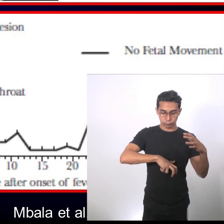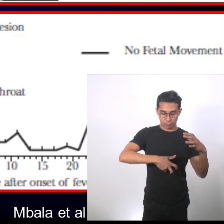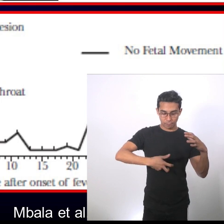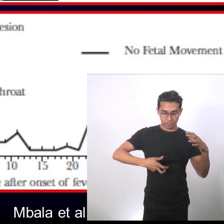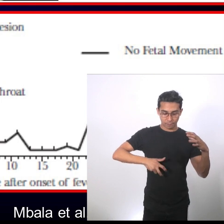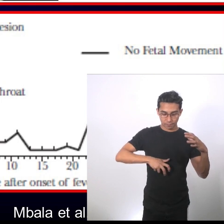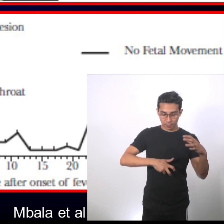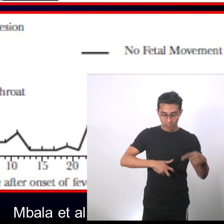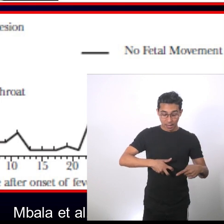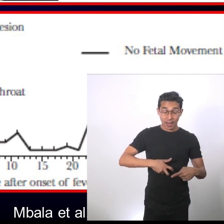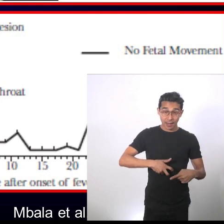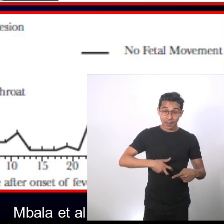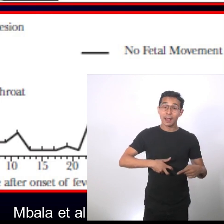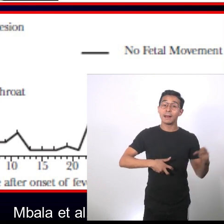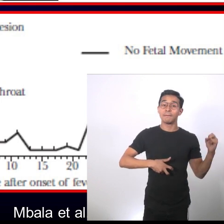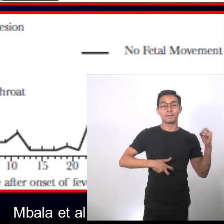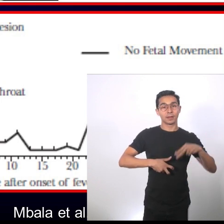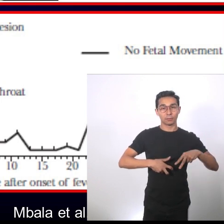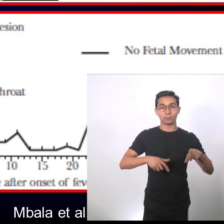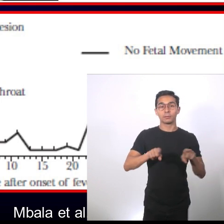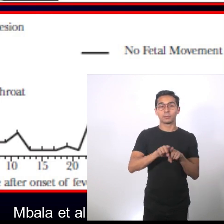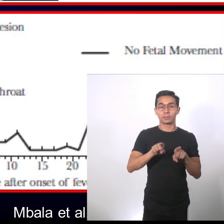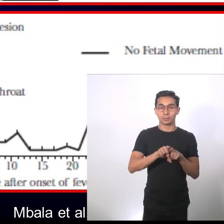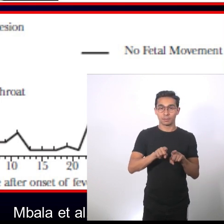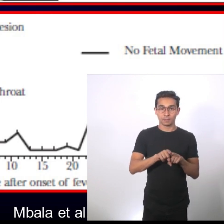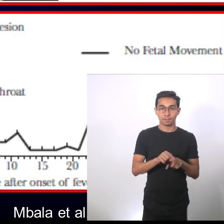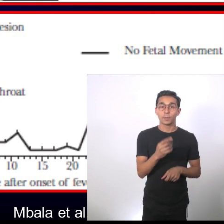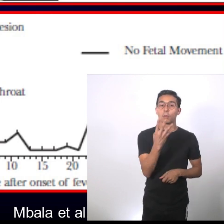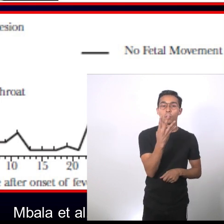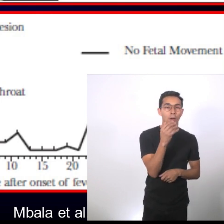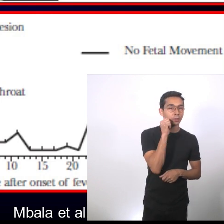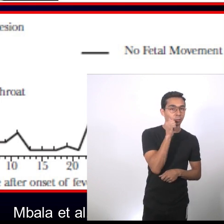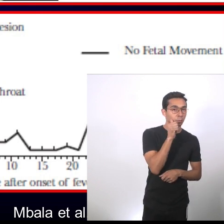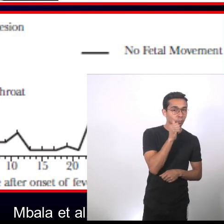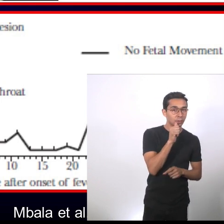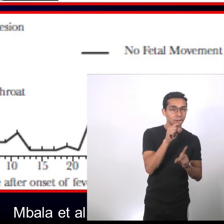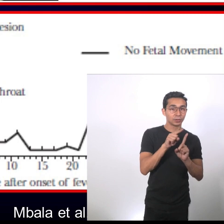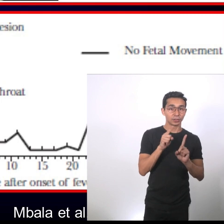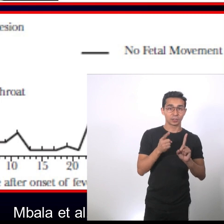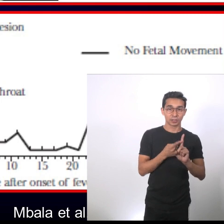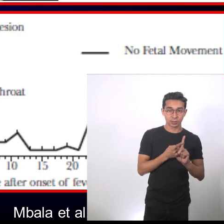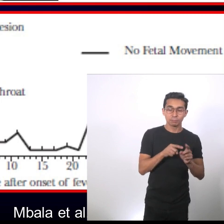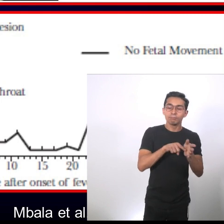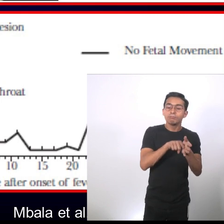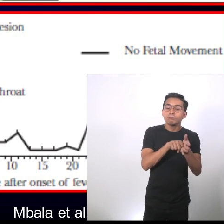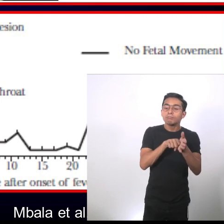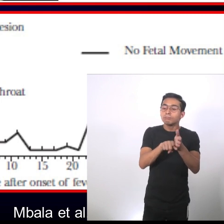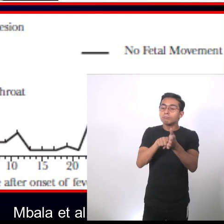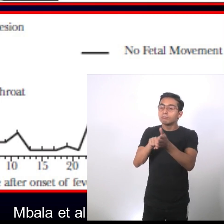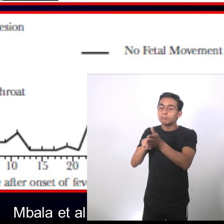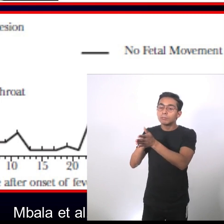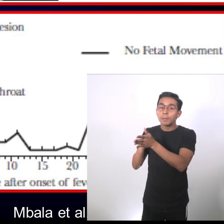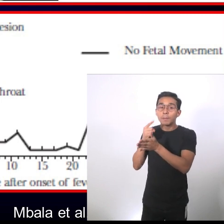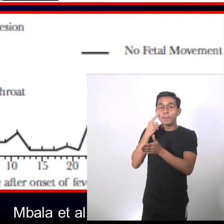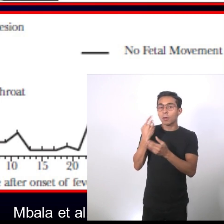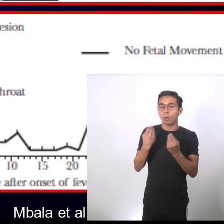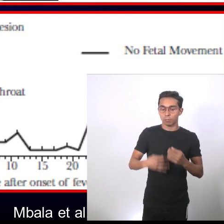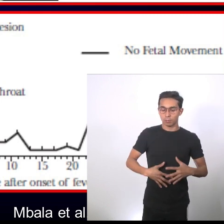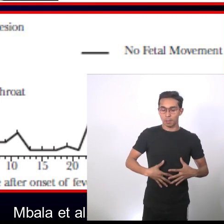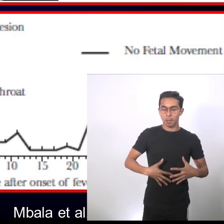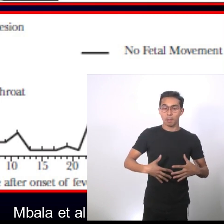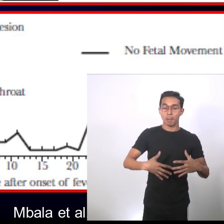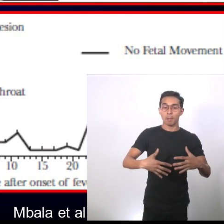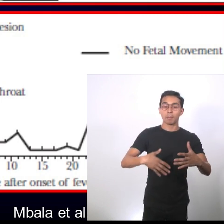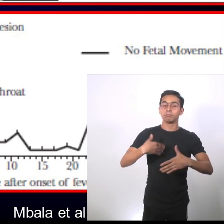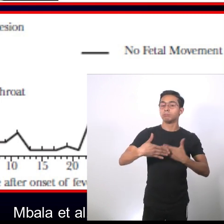esse estudo, que incluiu 4 gestantes infectadas durante a gestação, e o desfecho dessas 4 gestações.